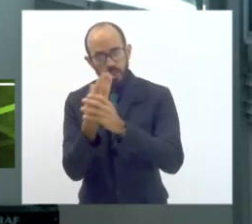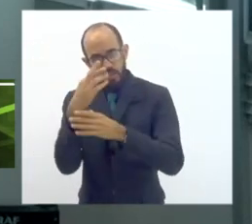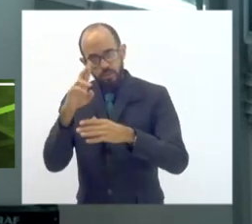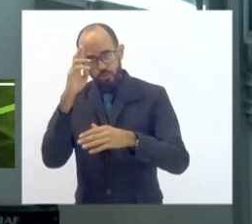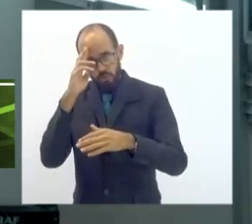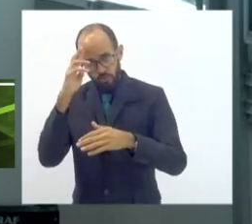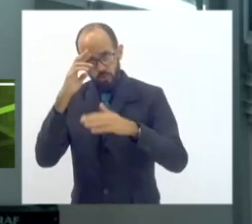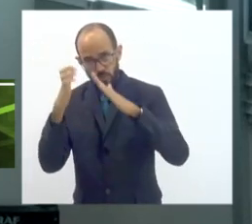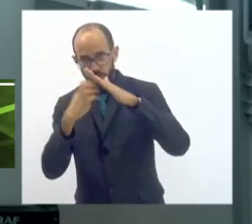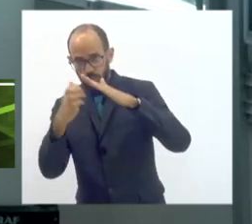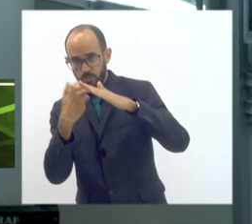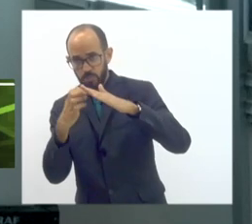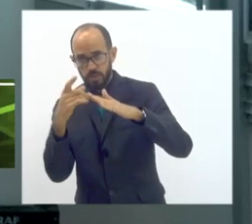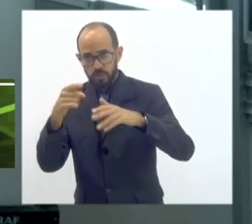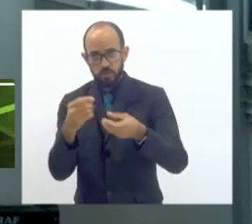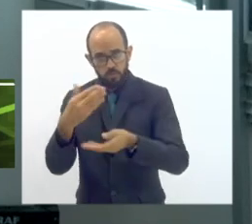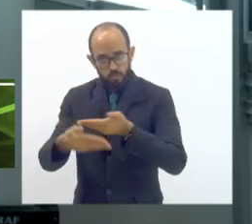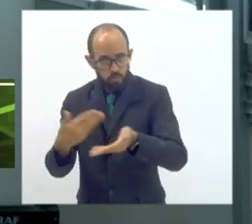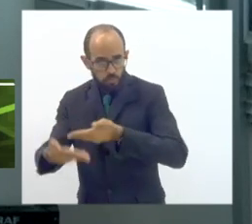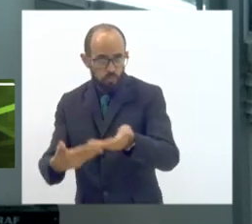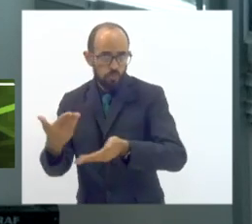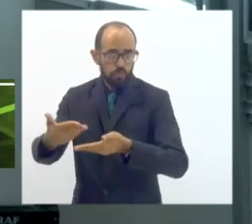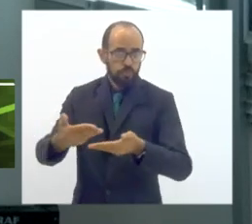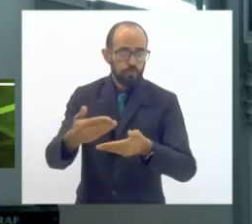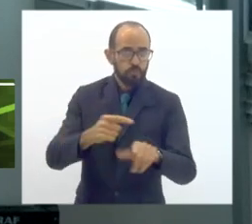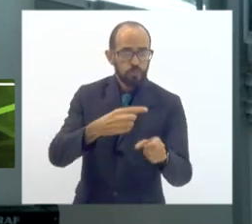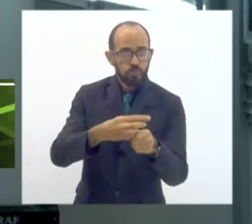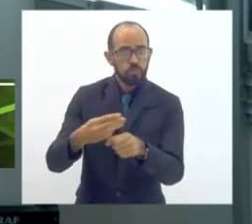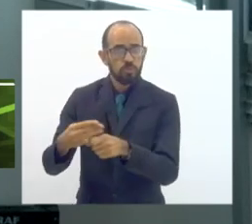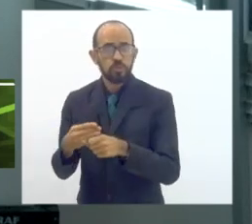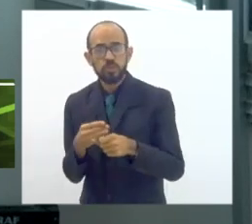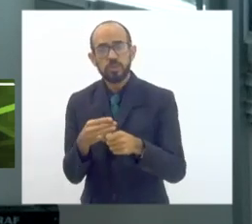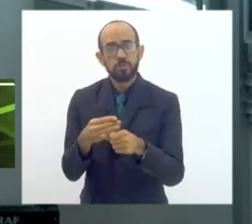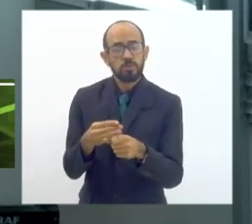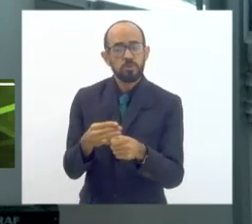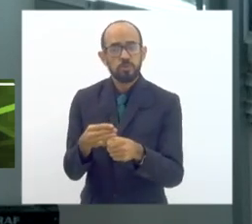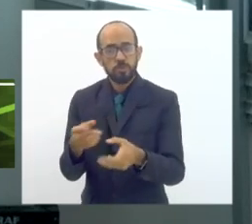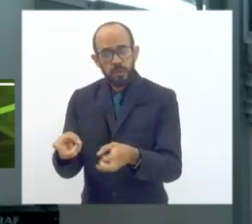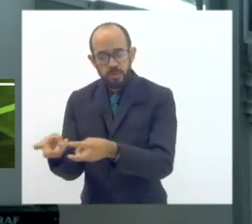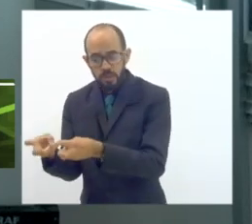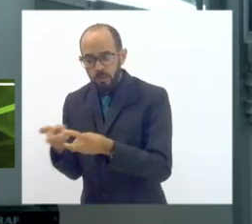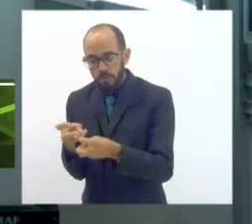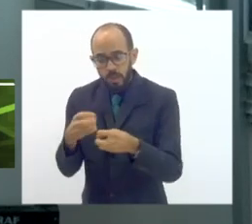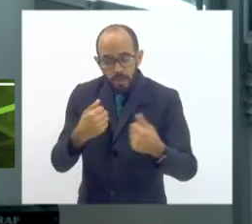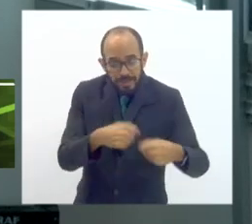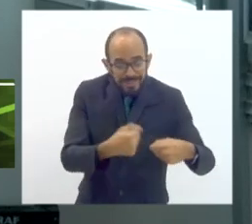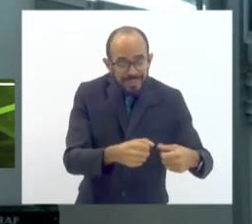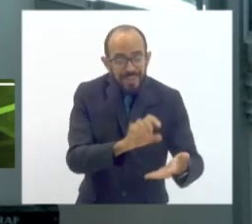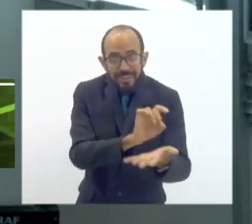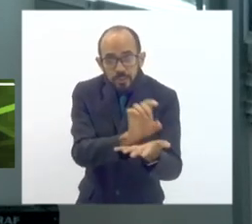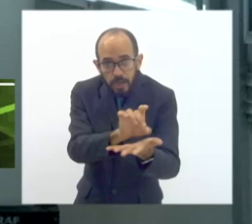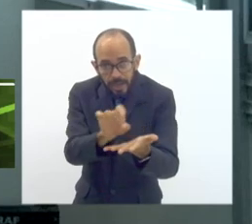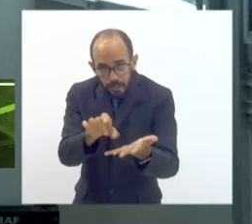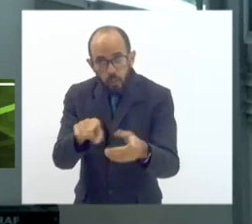outras, focando na cooperação entre os municípios sem deixar de levar em conta as particularidades de cada região.